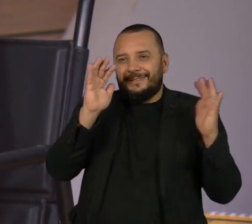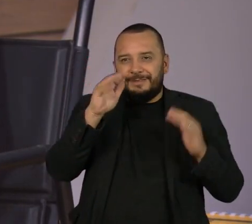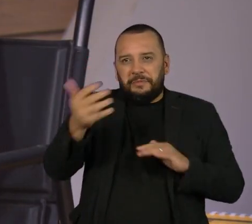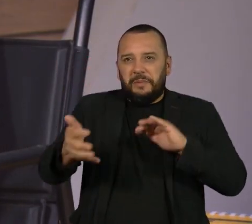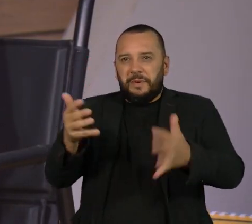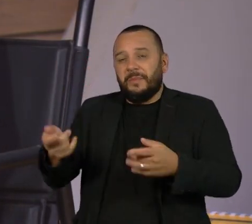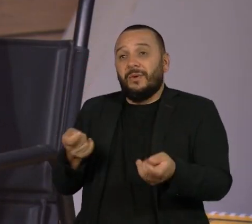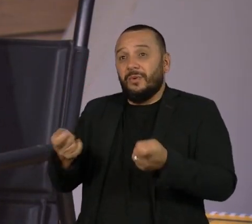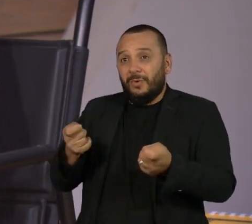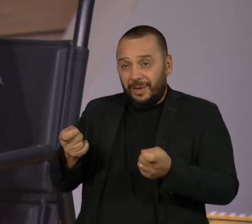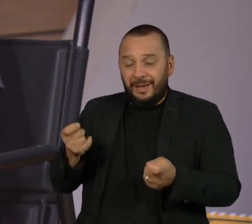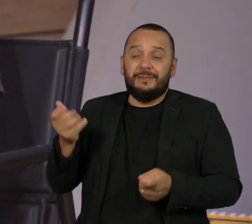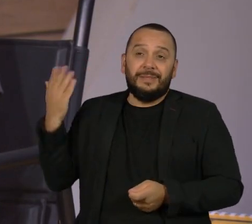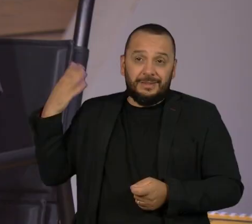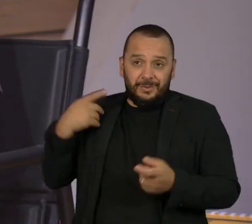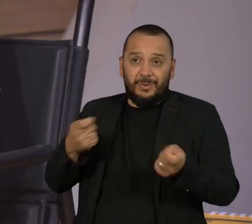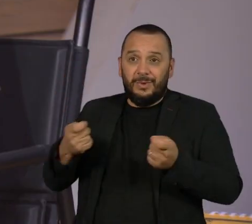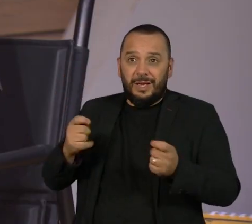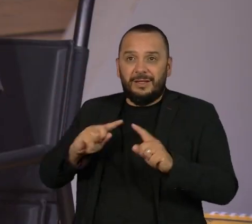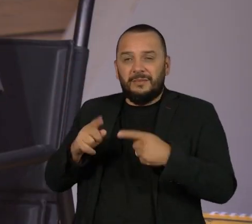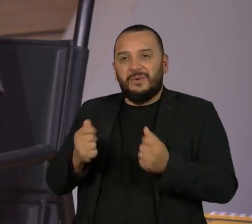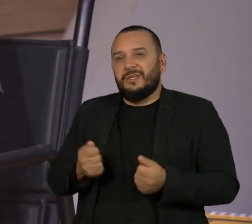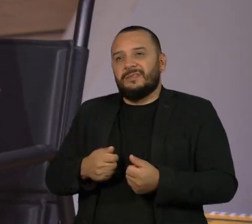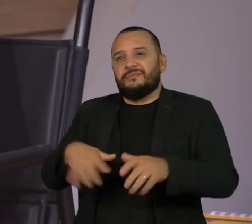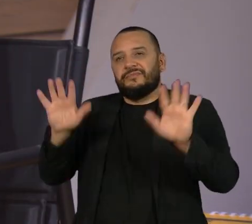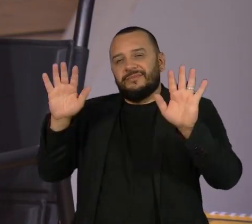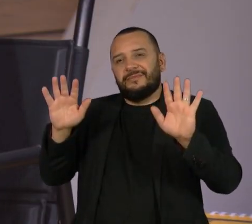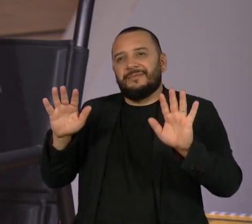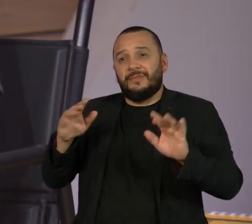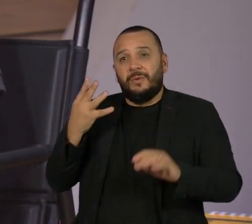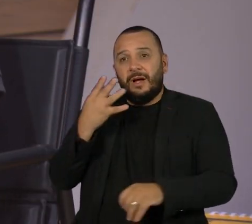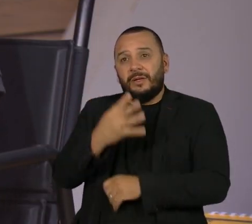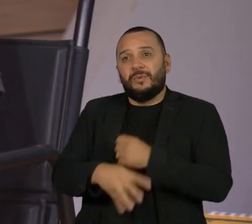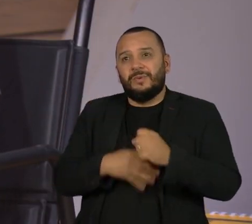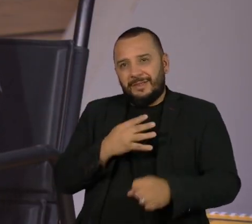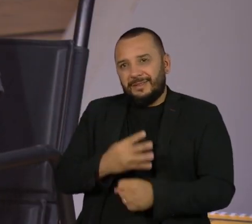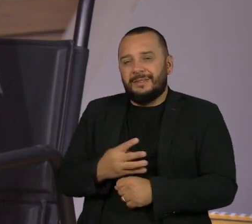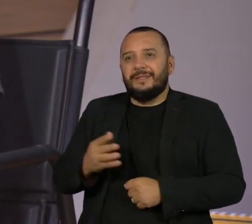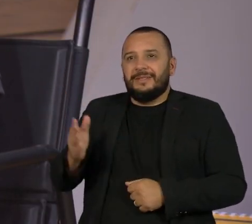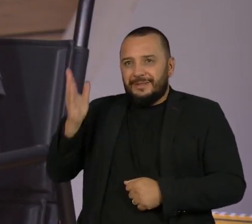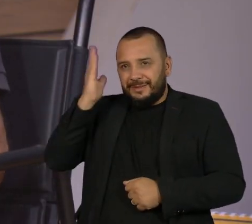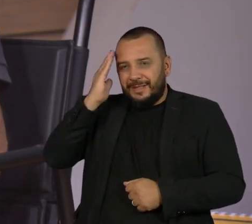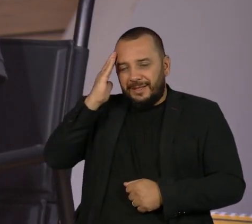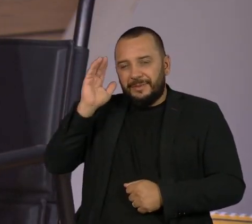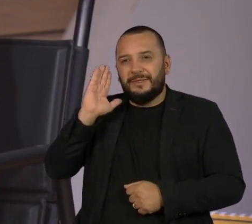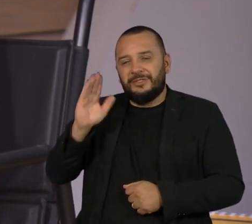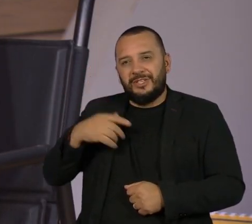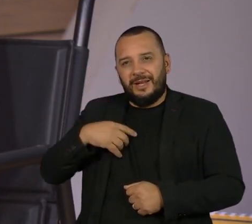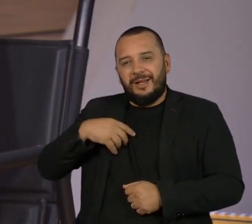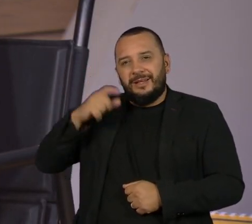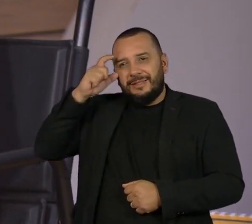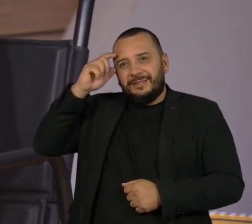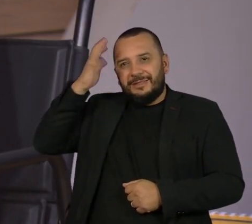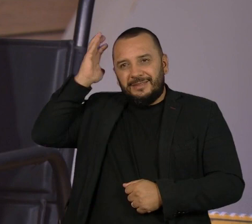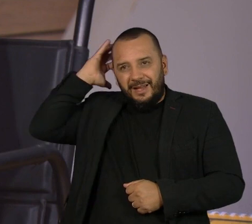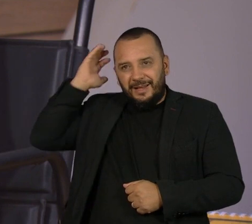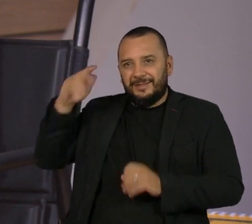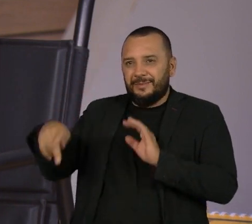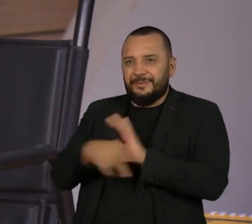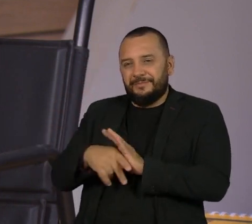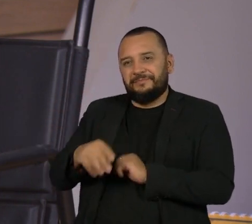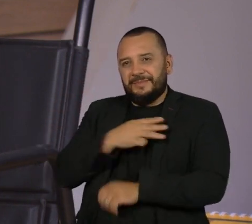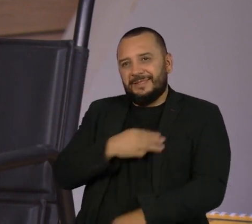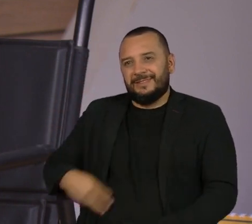e perdeu a mão, depois de 4 anos de negacionismo com o Salles como ministro. Você sabe, por exemplo, como